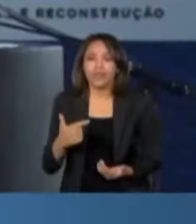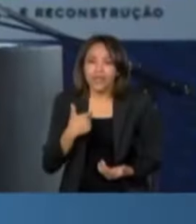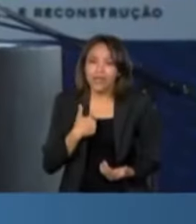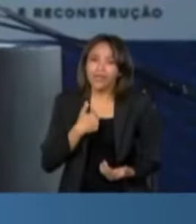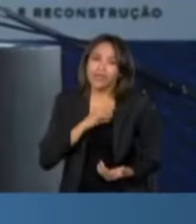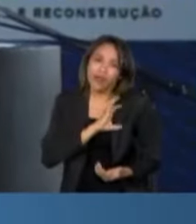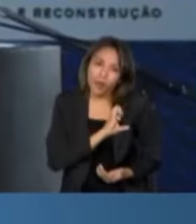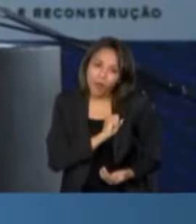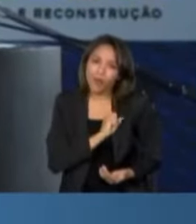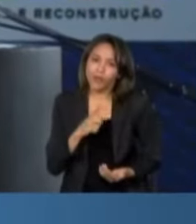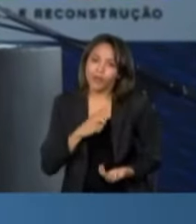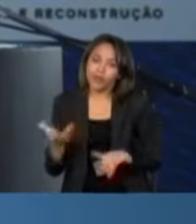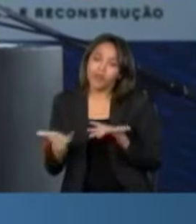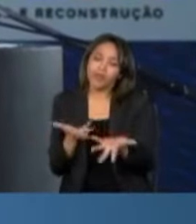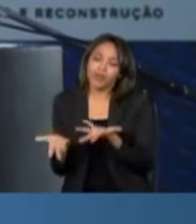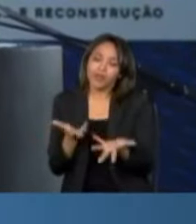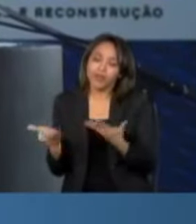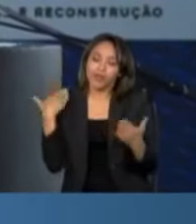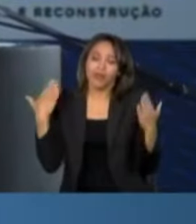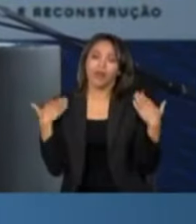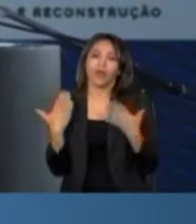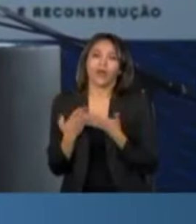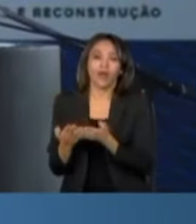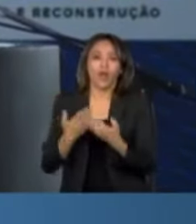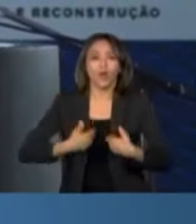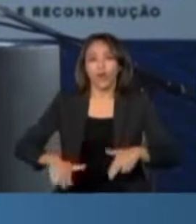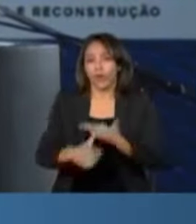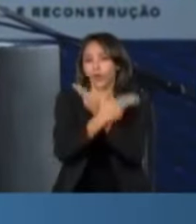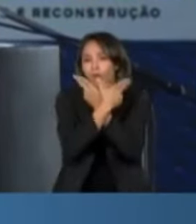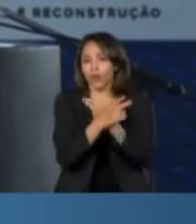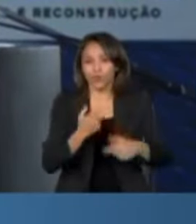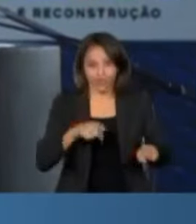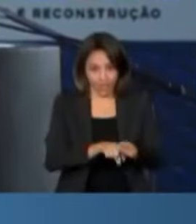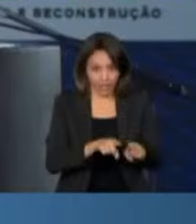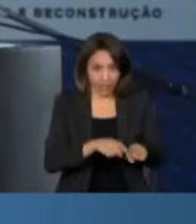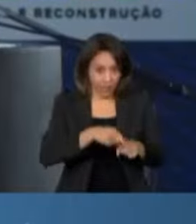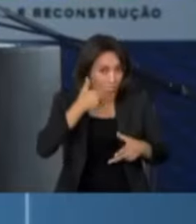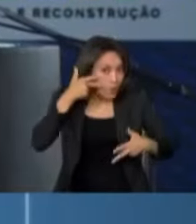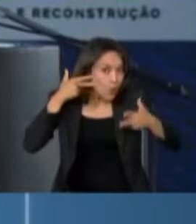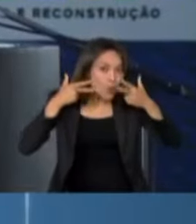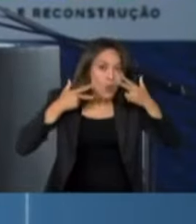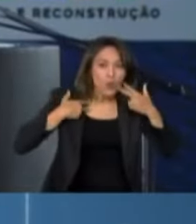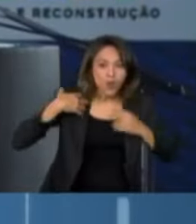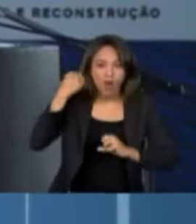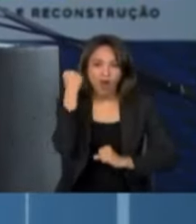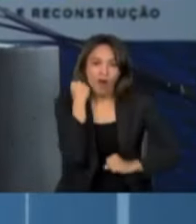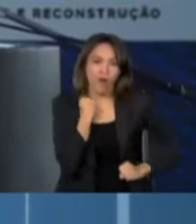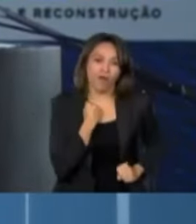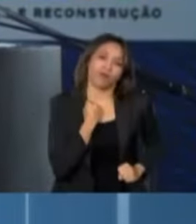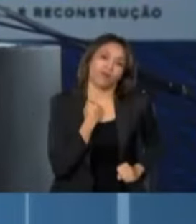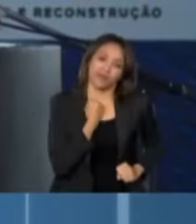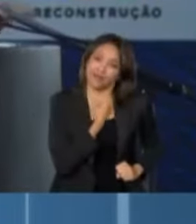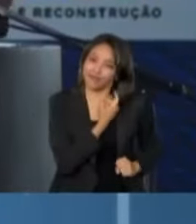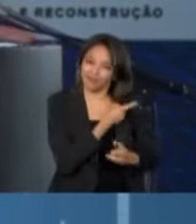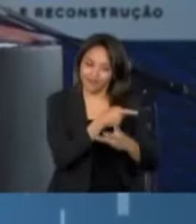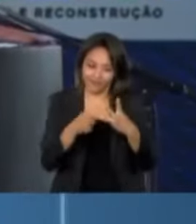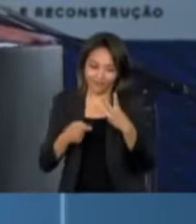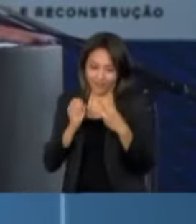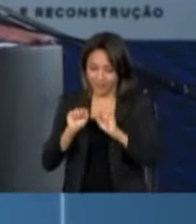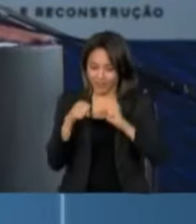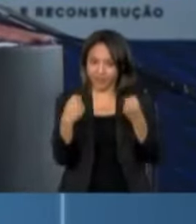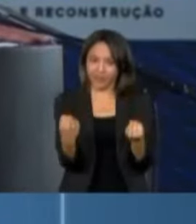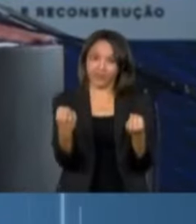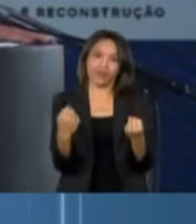Emmanuel Macron, e ele falou que as Forças Armadas é exatamente isso, relação total match com